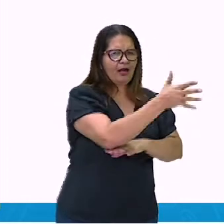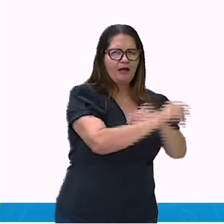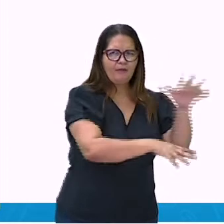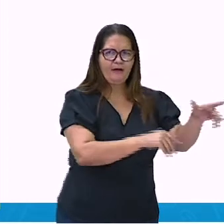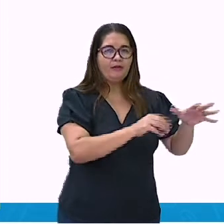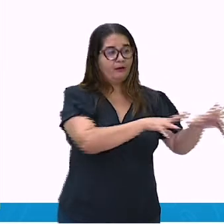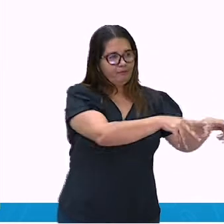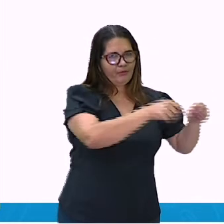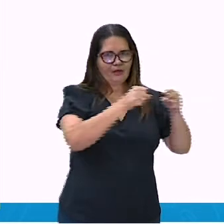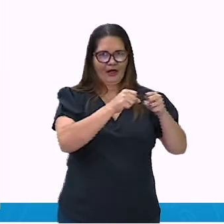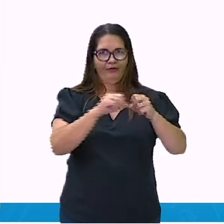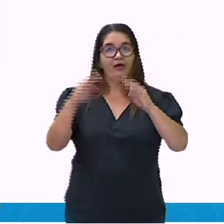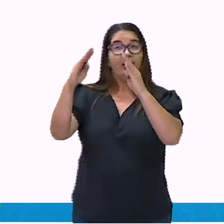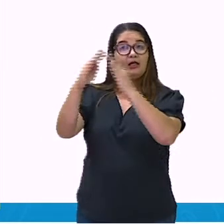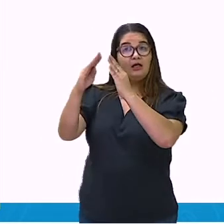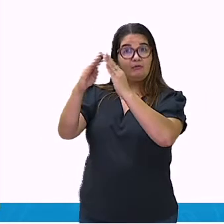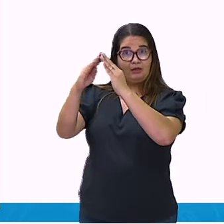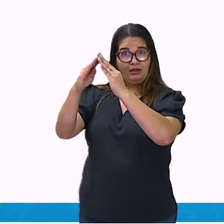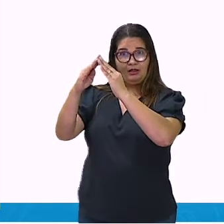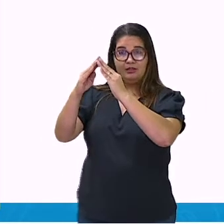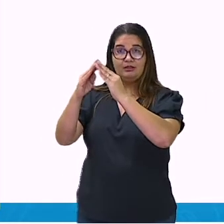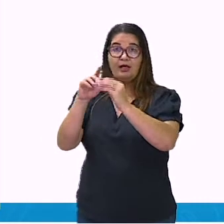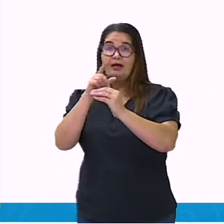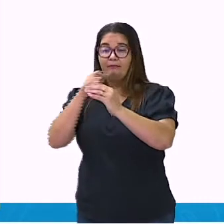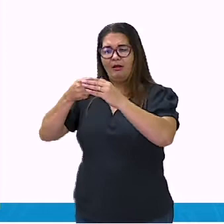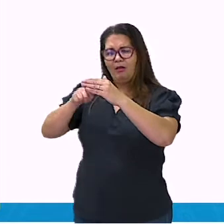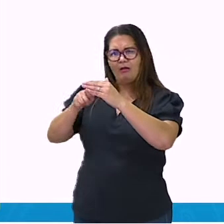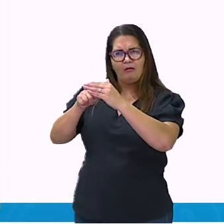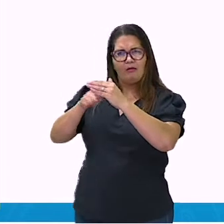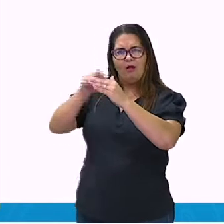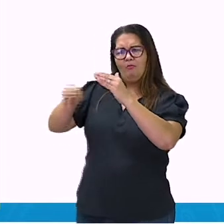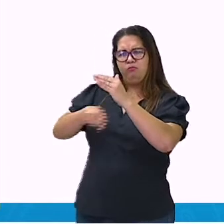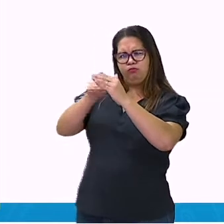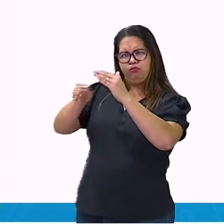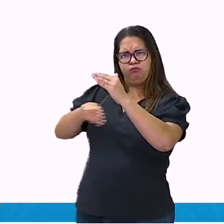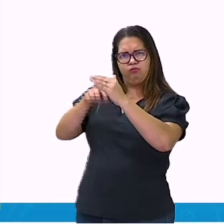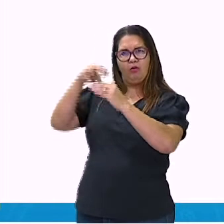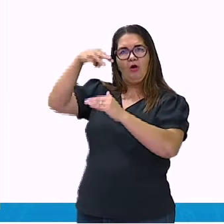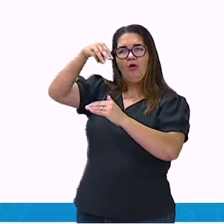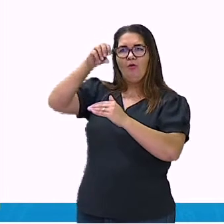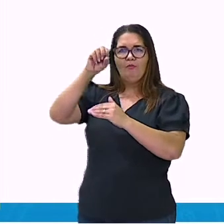a supervisão do mestre de açúcar, que geralmente era um trabalhador livre.